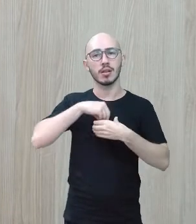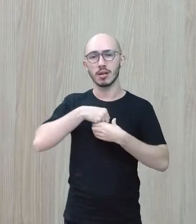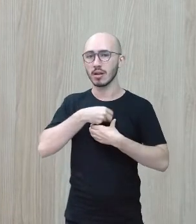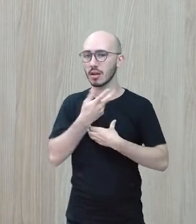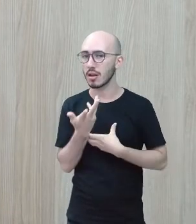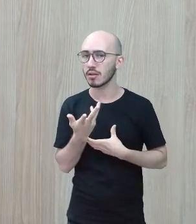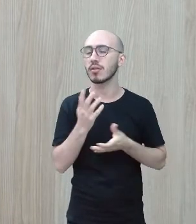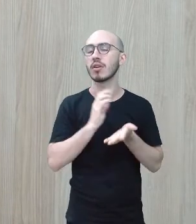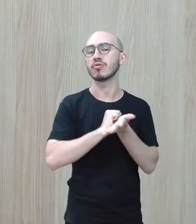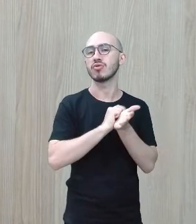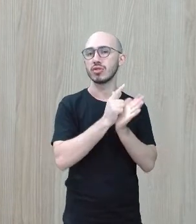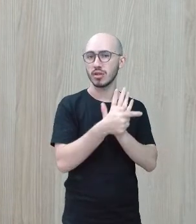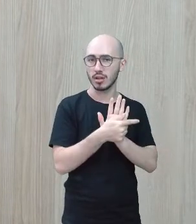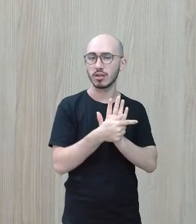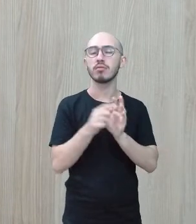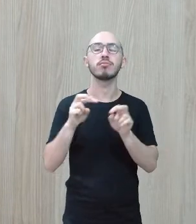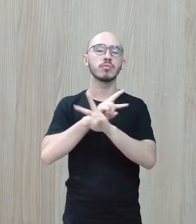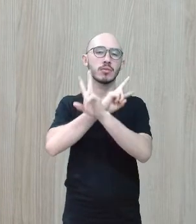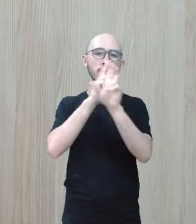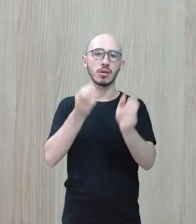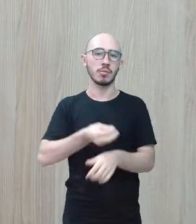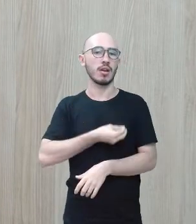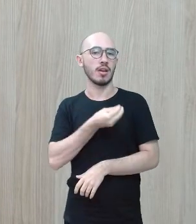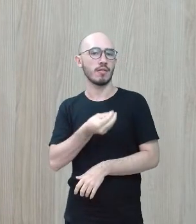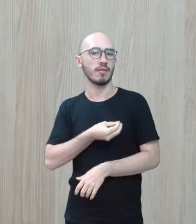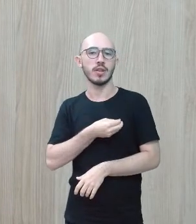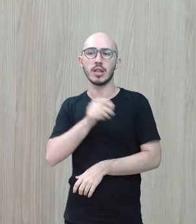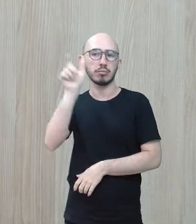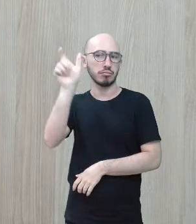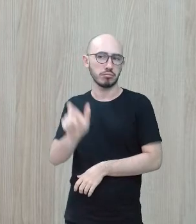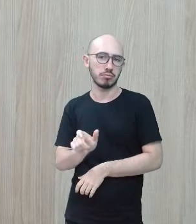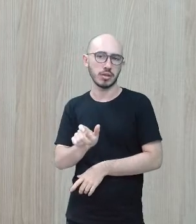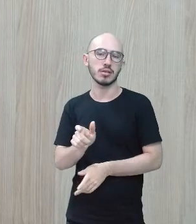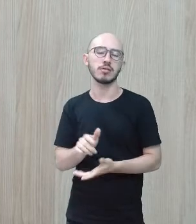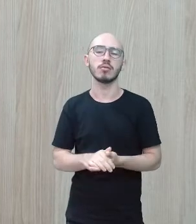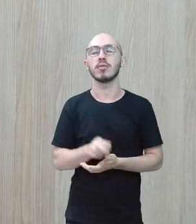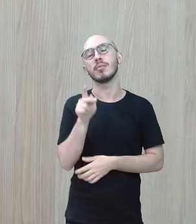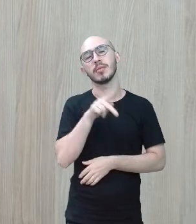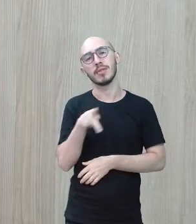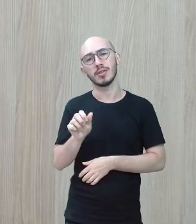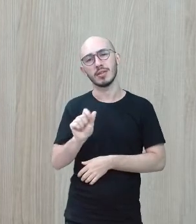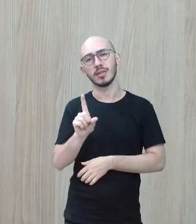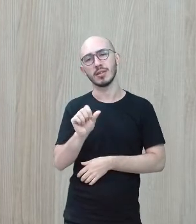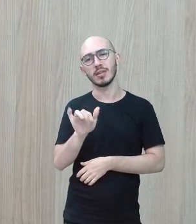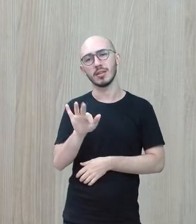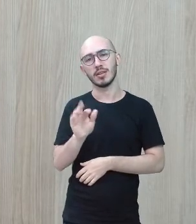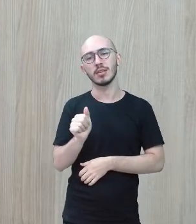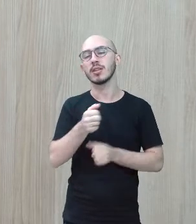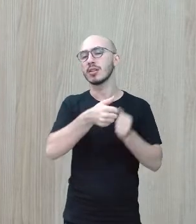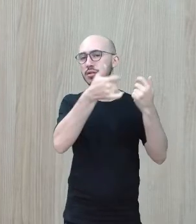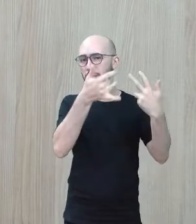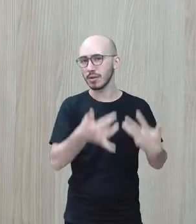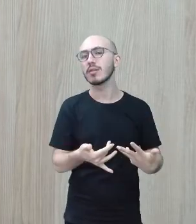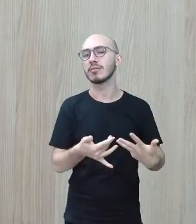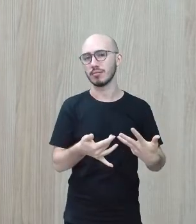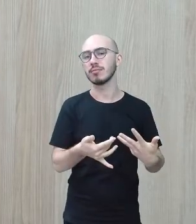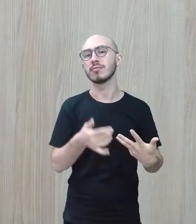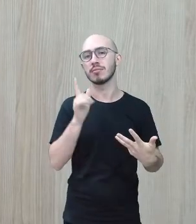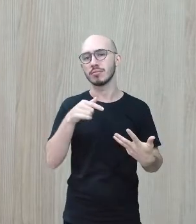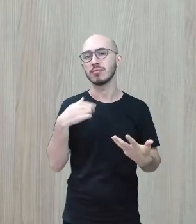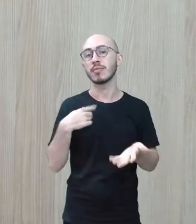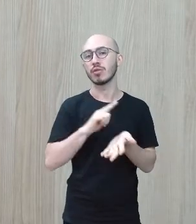gênero textual que vai falar sobre a vida de determinada pessoa. Como a professora Adriana falou, ele é da ordem do relatar. Então, ele